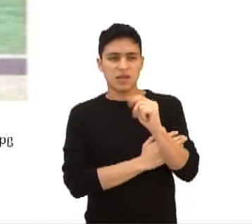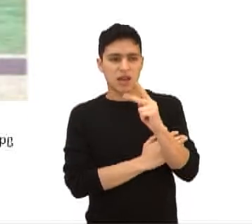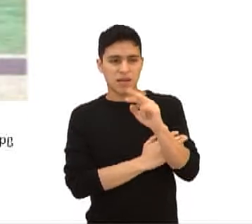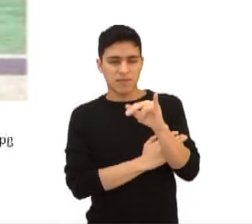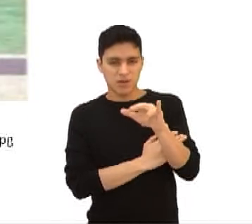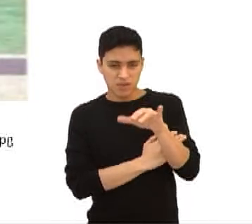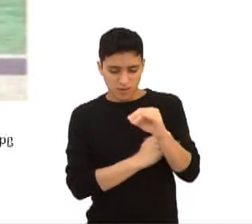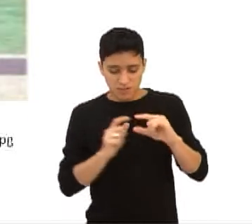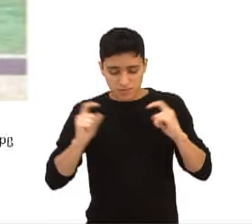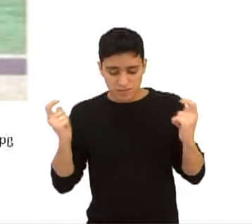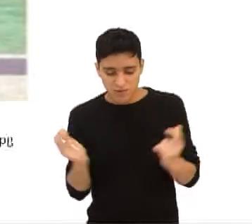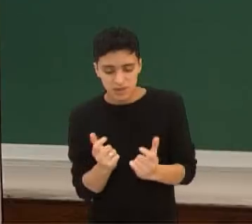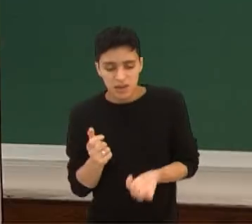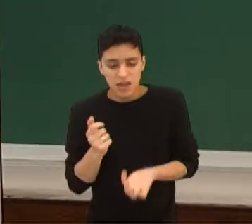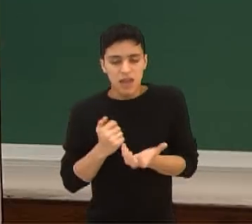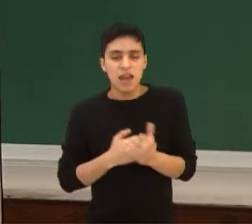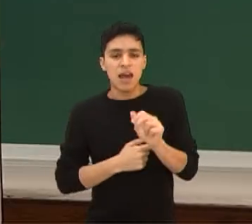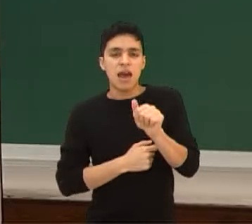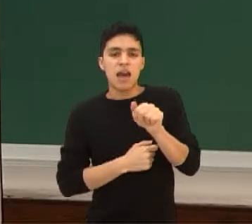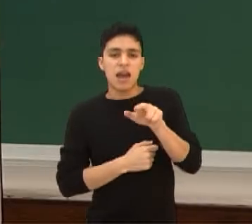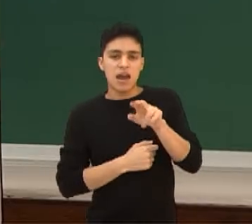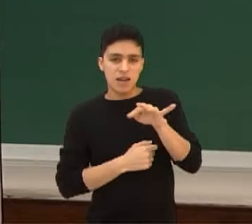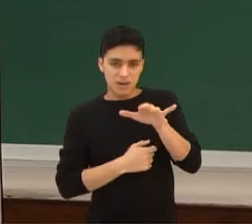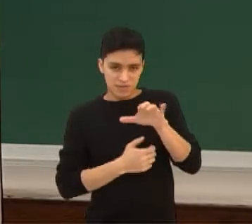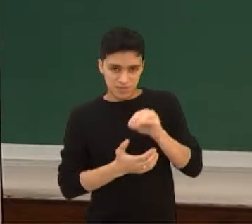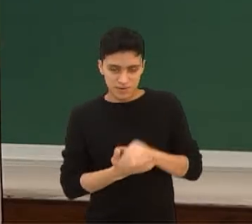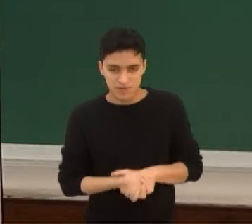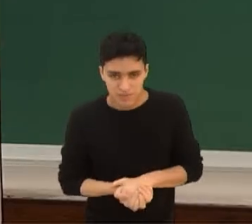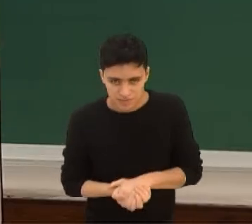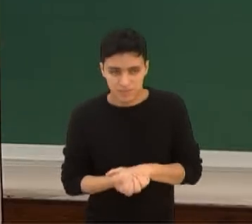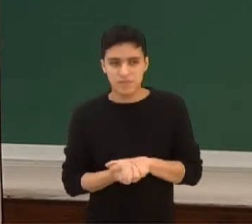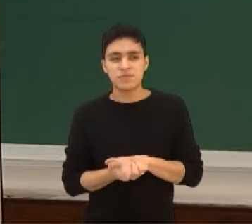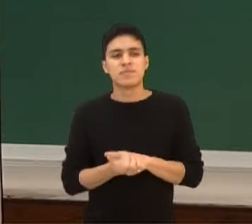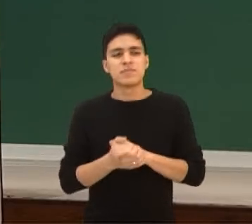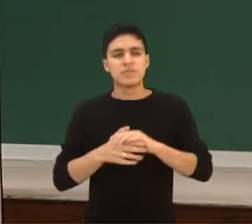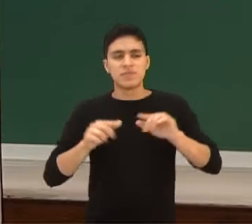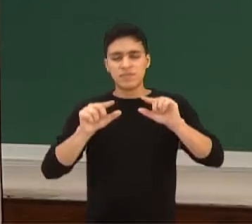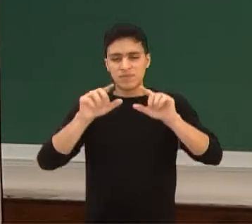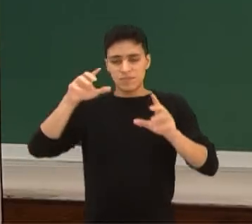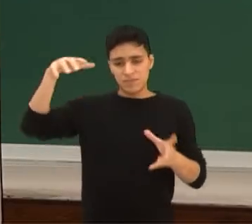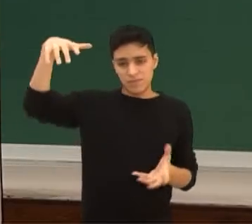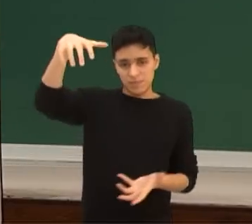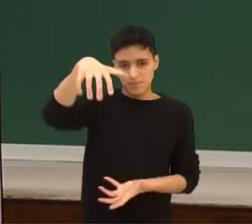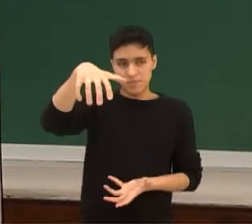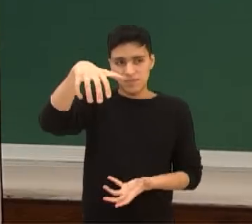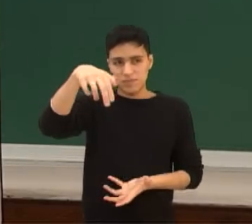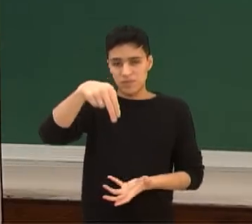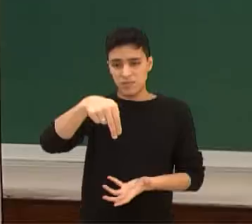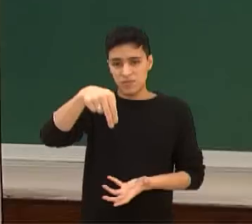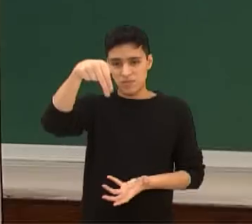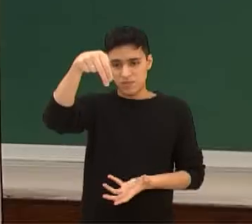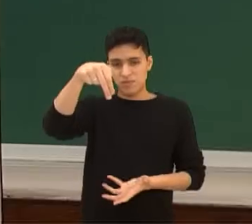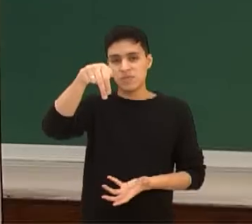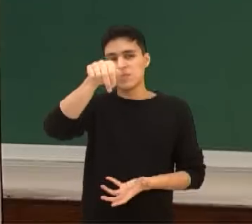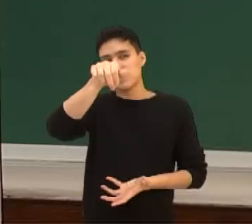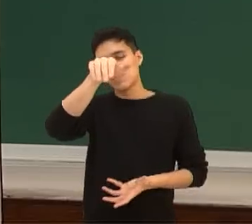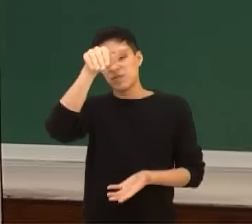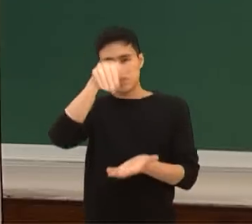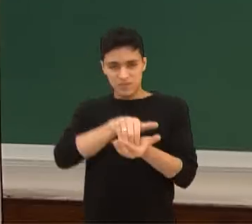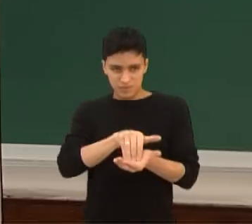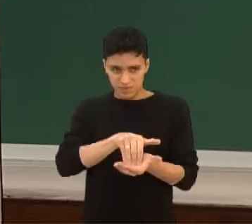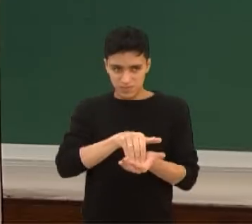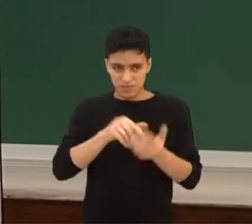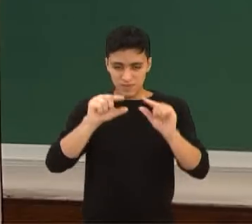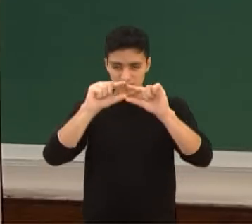e Círculo Polar Antártico, além das zonas polares, que estendem-se do Polo Norte até